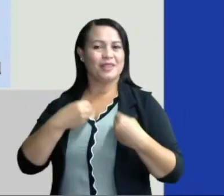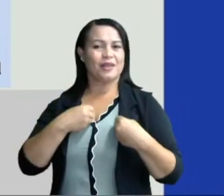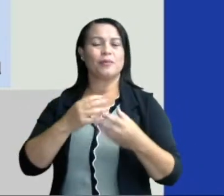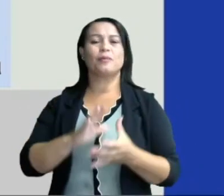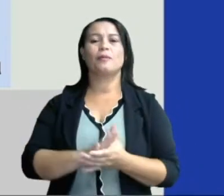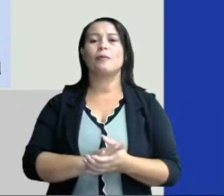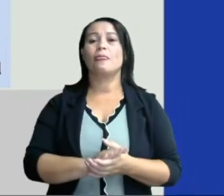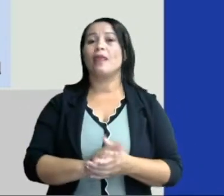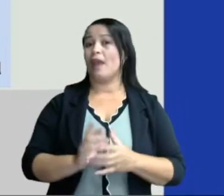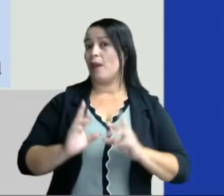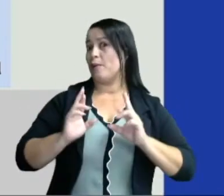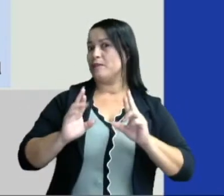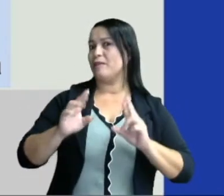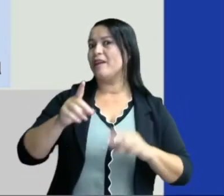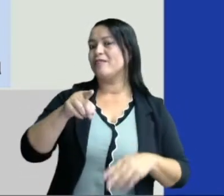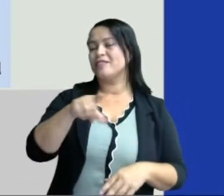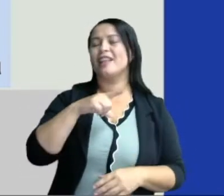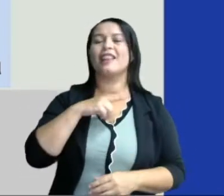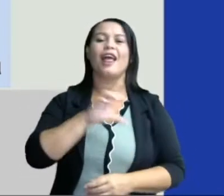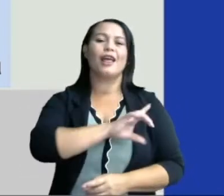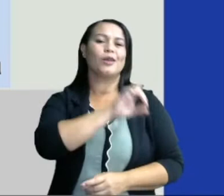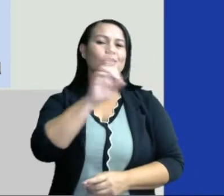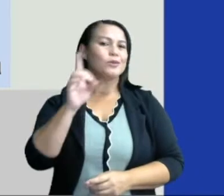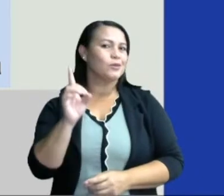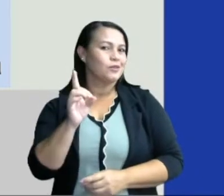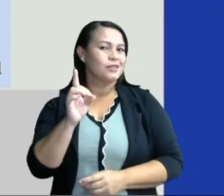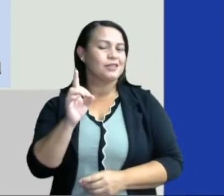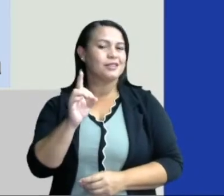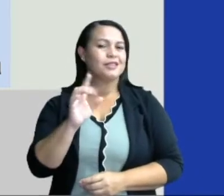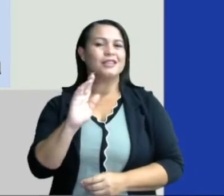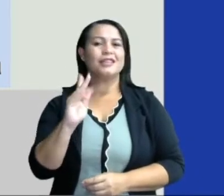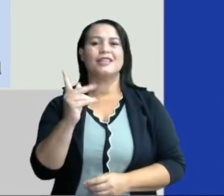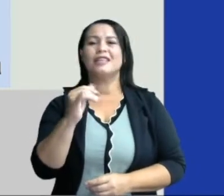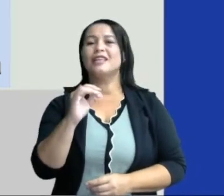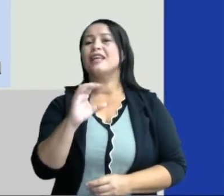enviou-me. Espero que tenha um dia repleto de